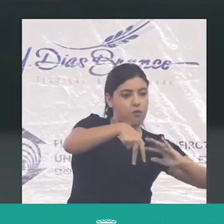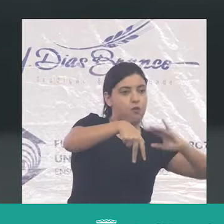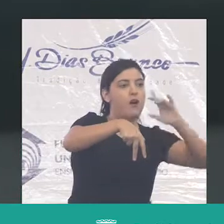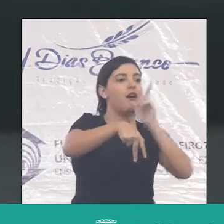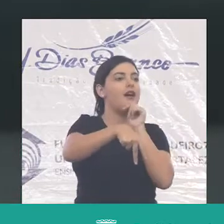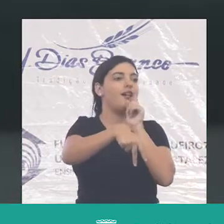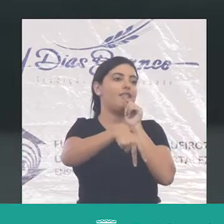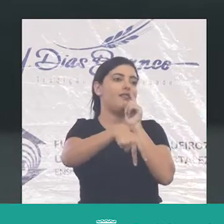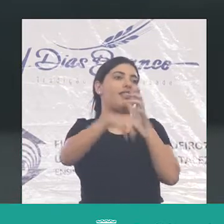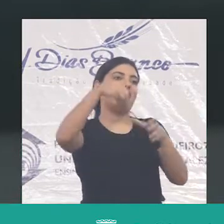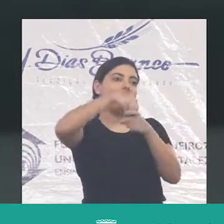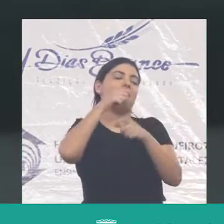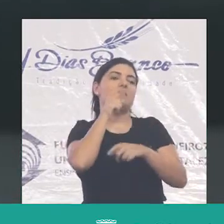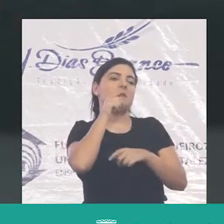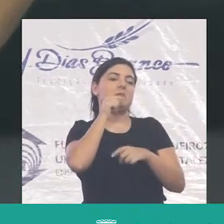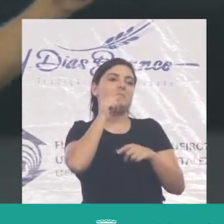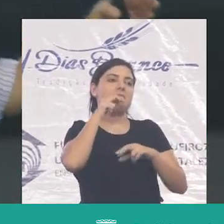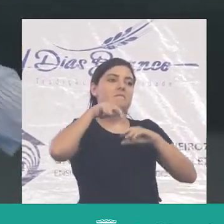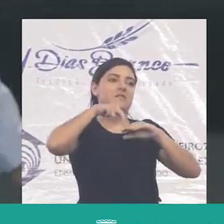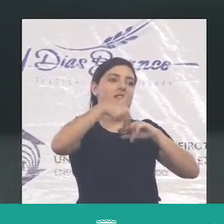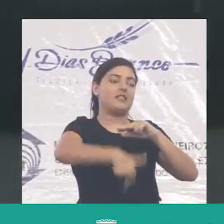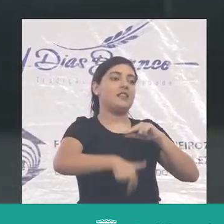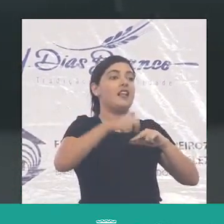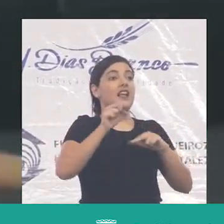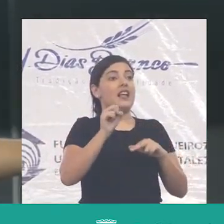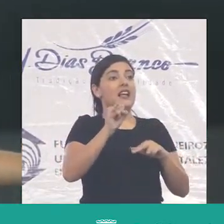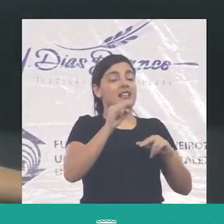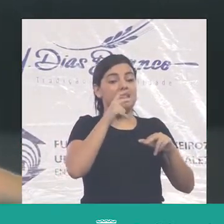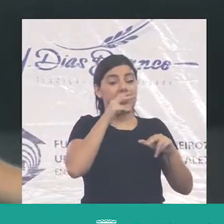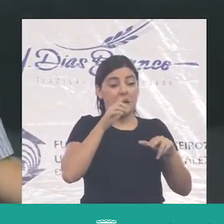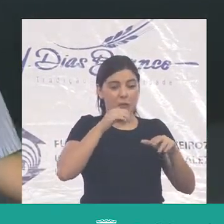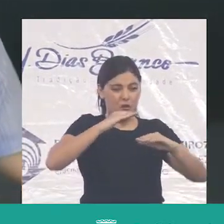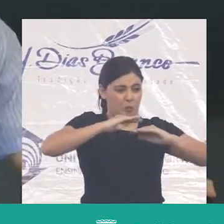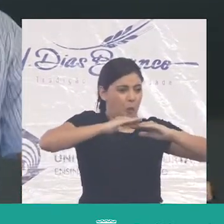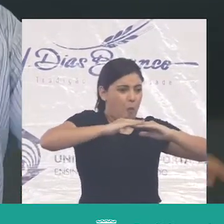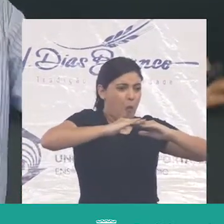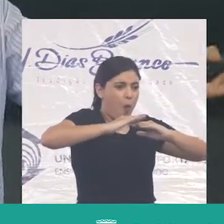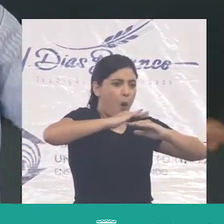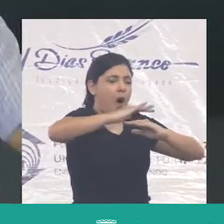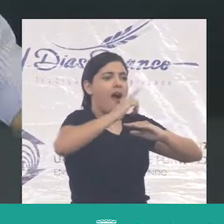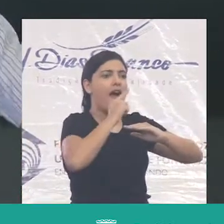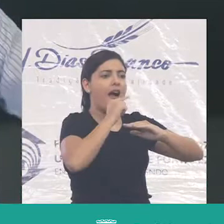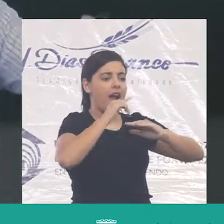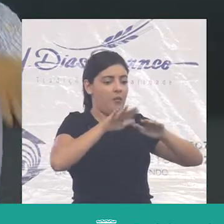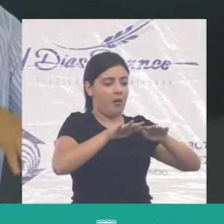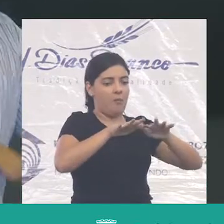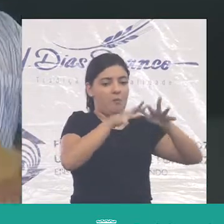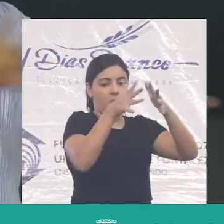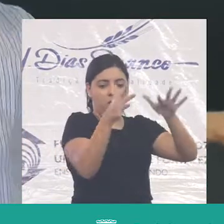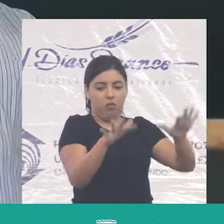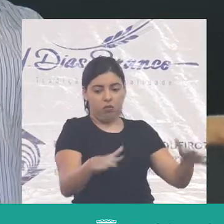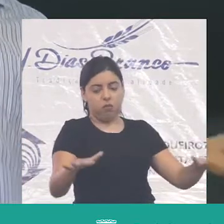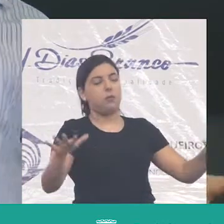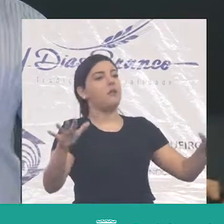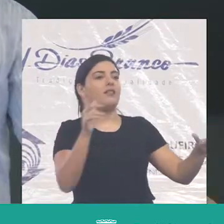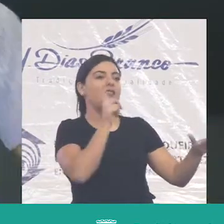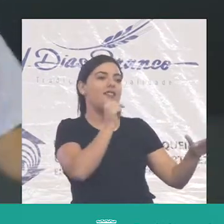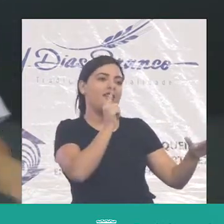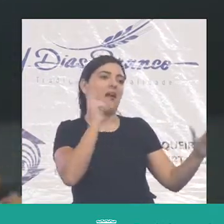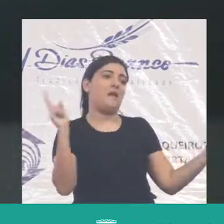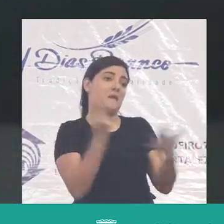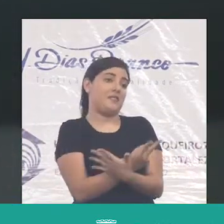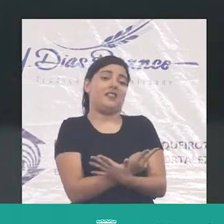água. Se a piscina estiver cheia, professor, derrama. Lógico, se a piscina estiver cheia, você entrar, derrama a água,